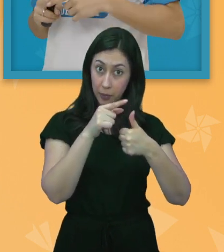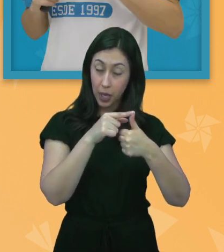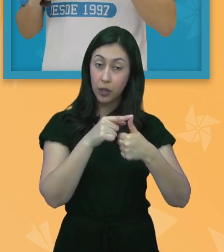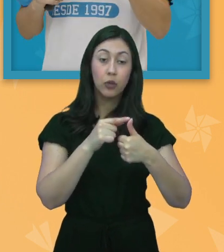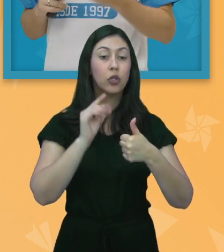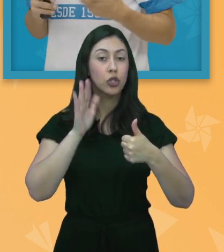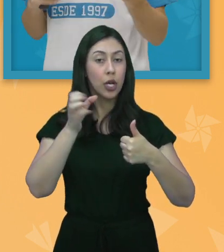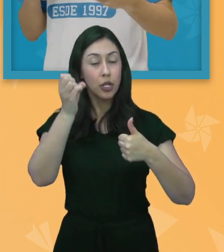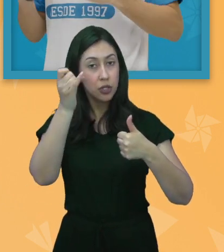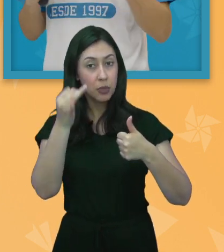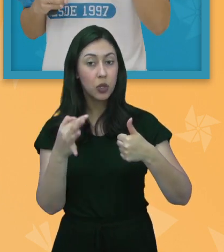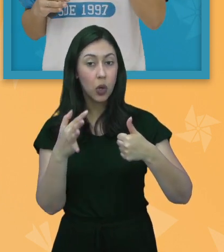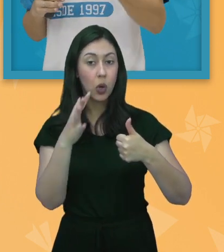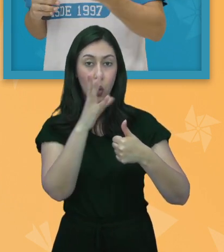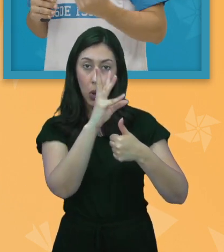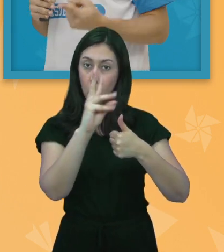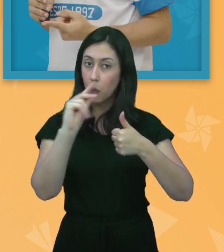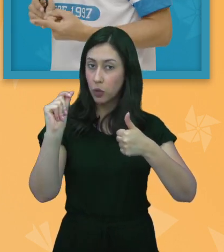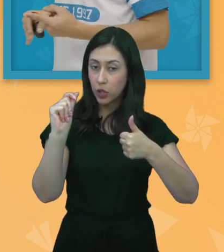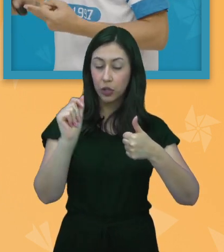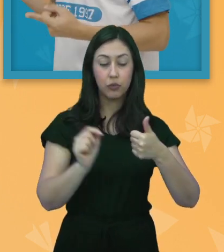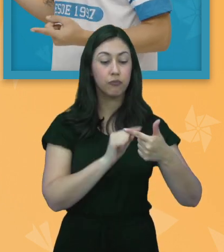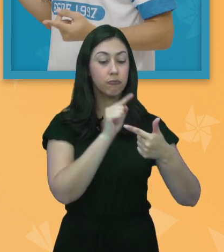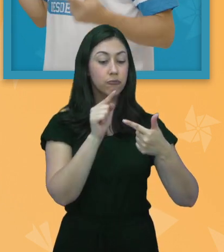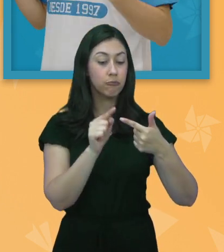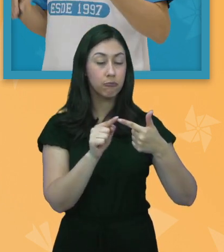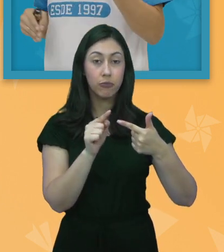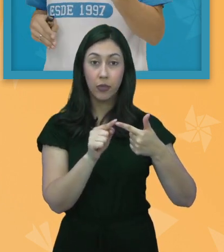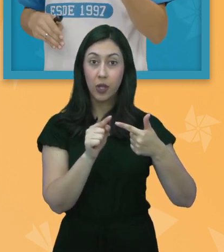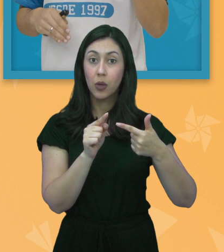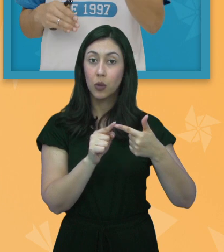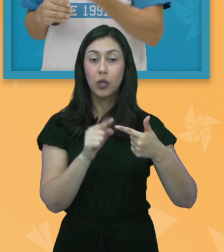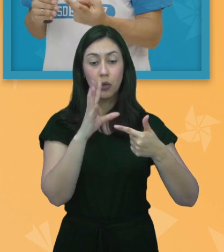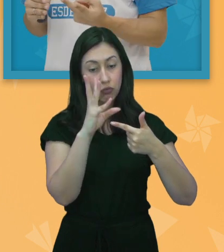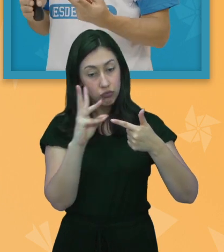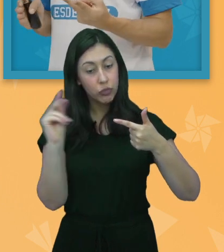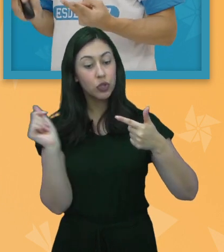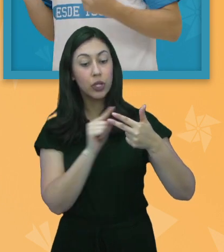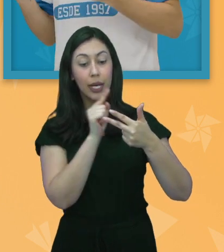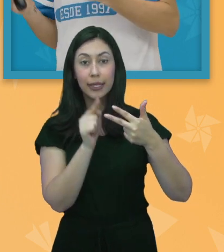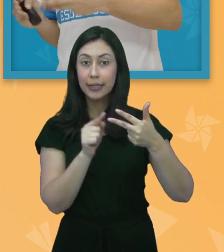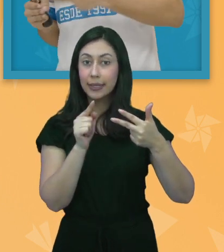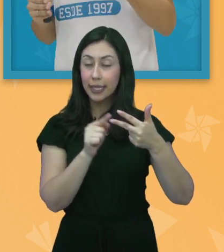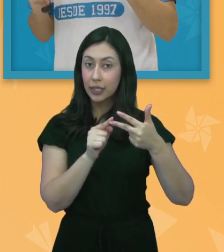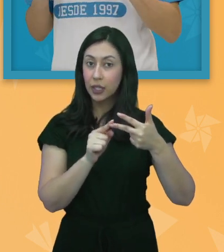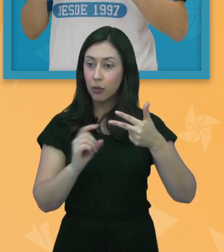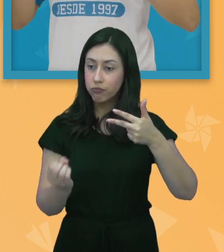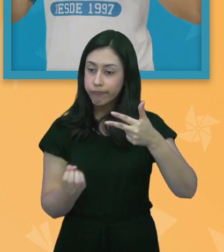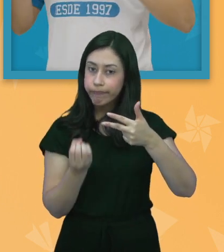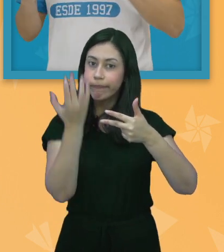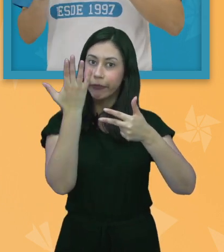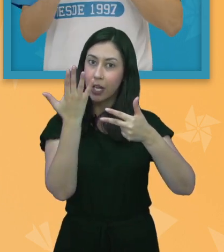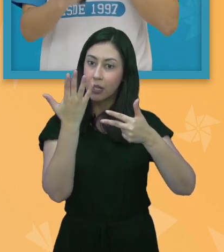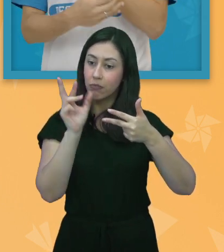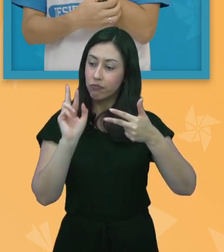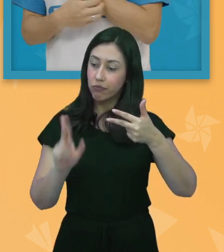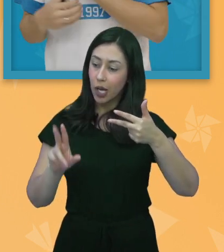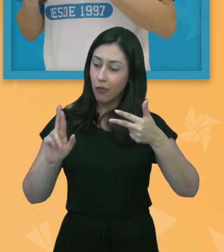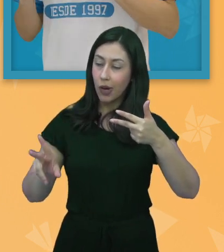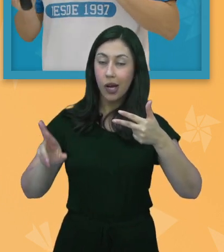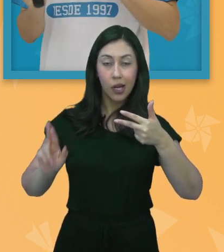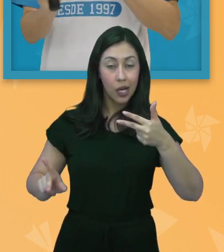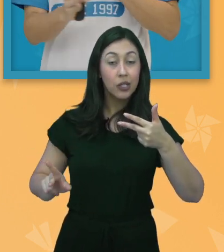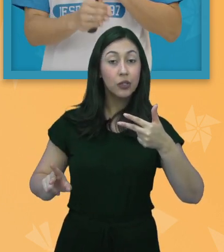e oxigênio, a gente já falou, né, mistura entre gases, homogênea. A segunda também será homogênea, a terceira é heterogênea, né, você consegue ver as